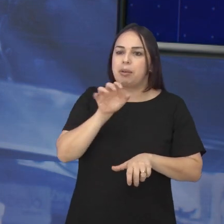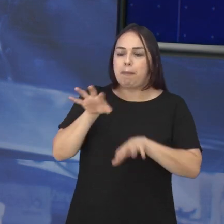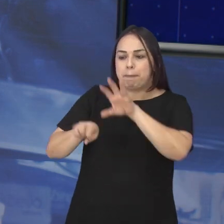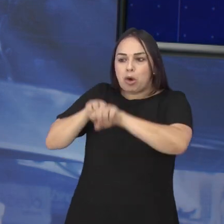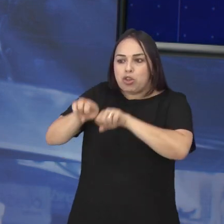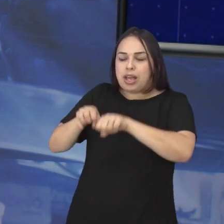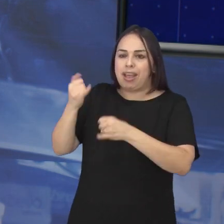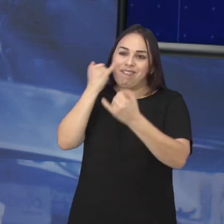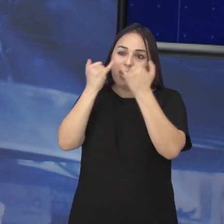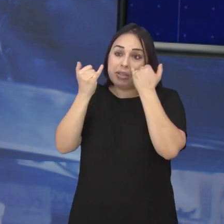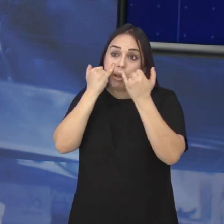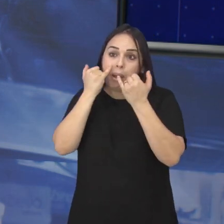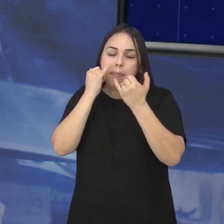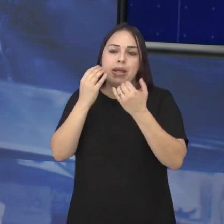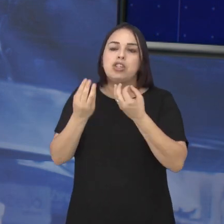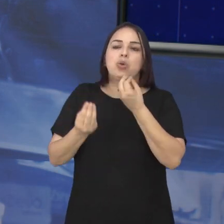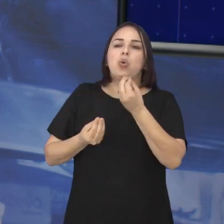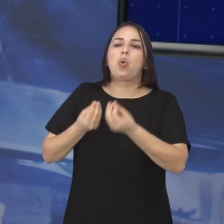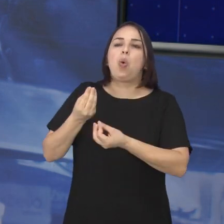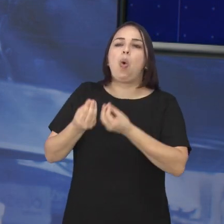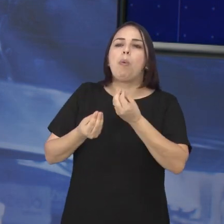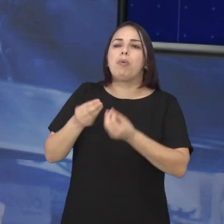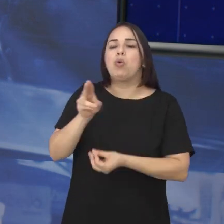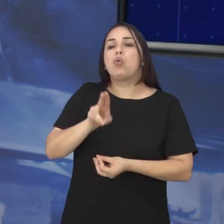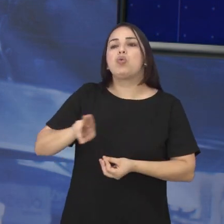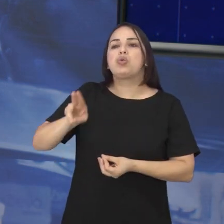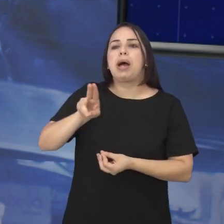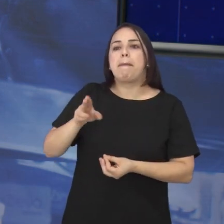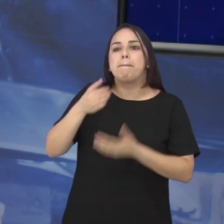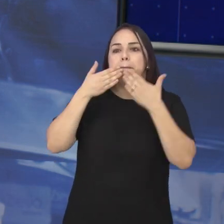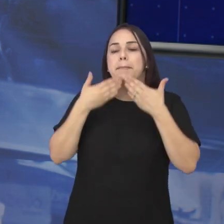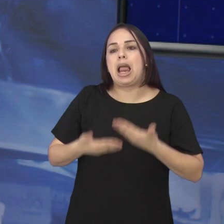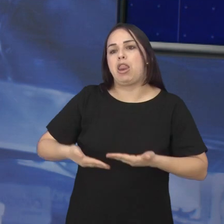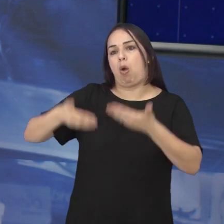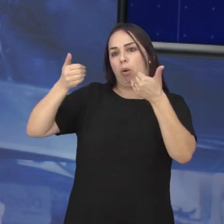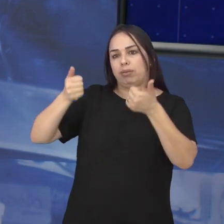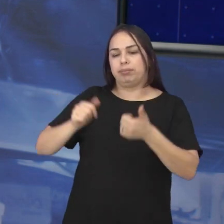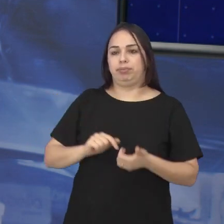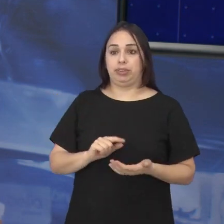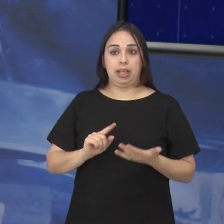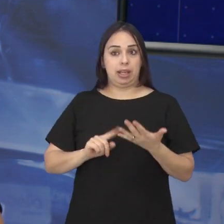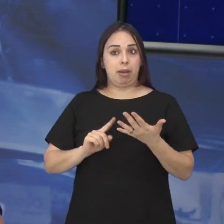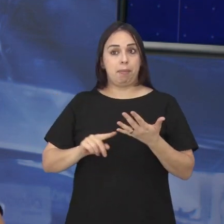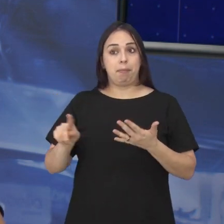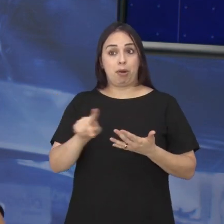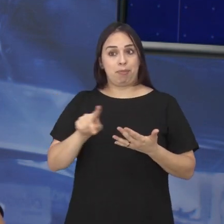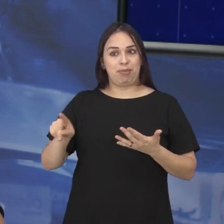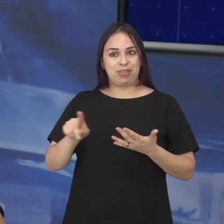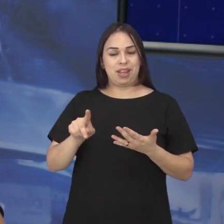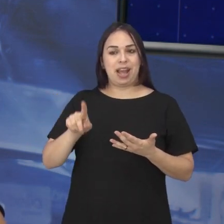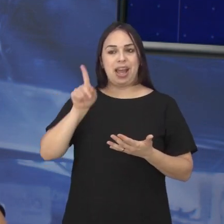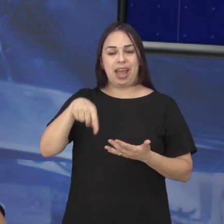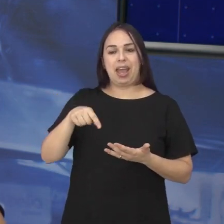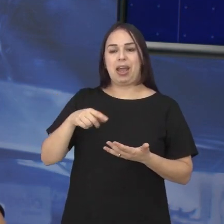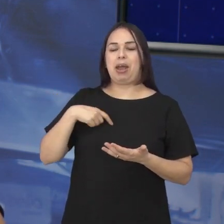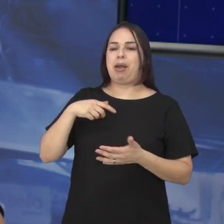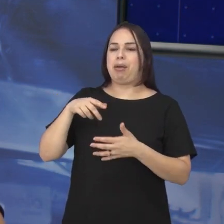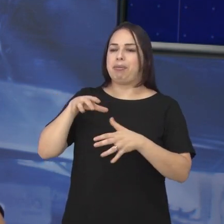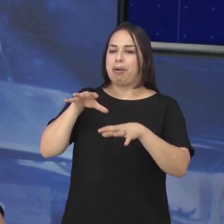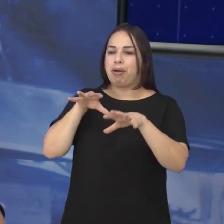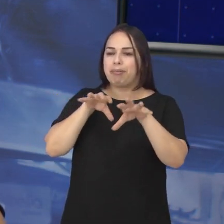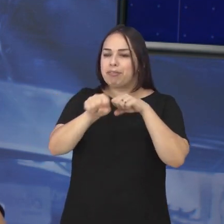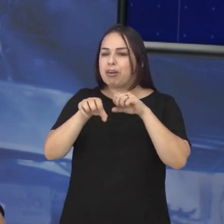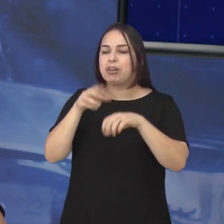a buscar as informações, mas como utilizá-las da melhor forma possível. E para os professores é um processo de